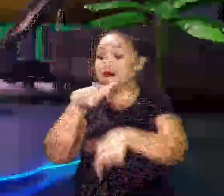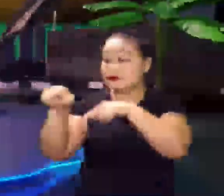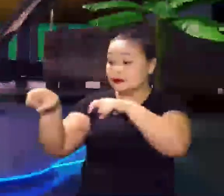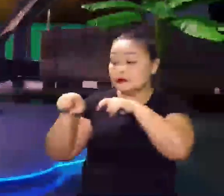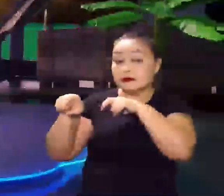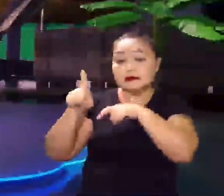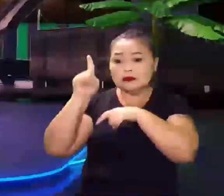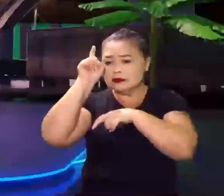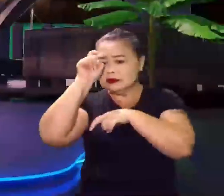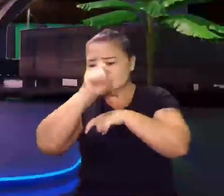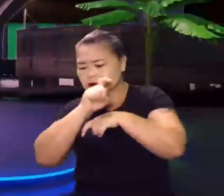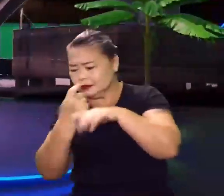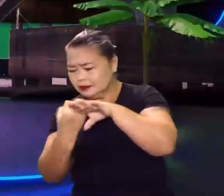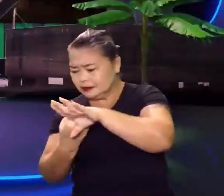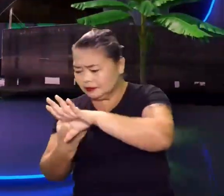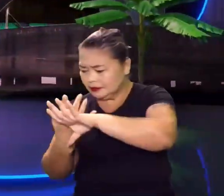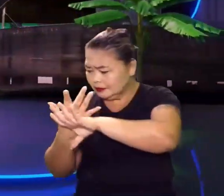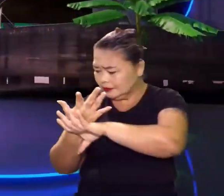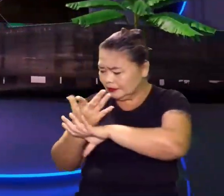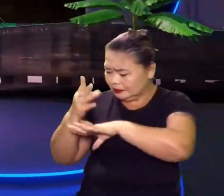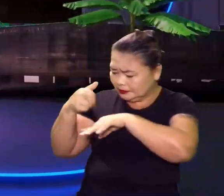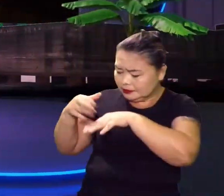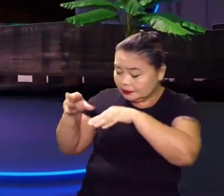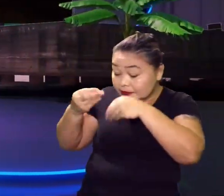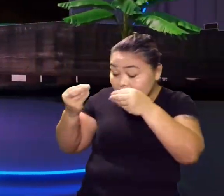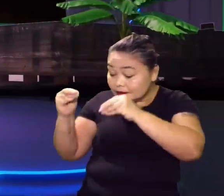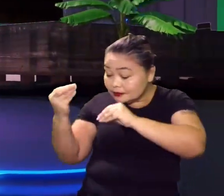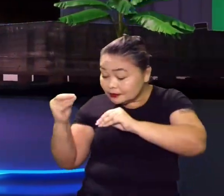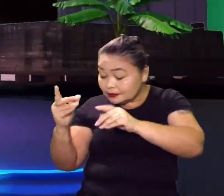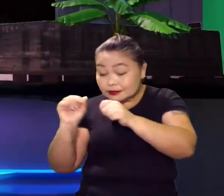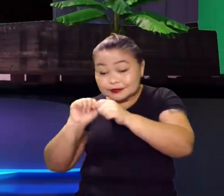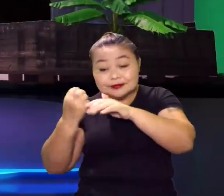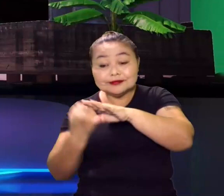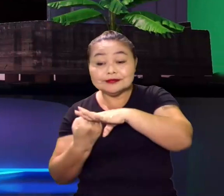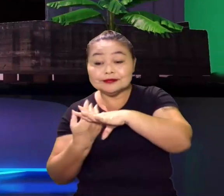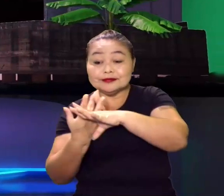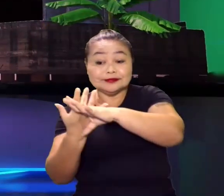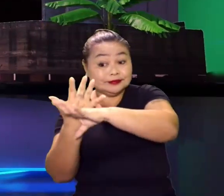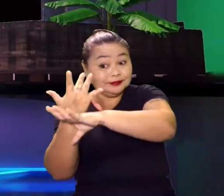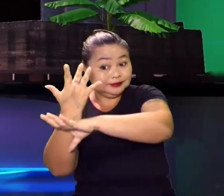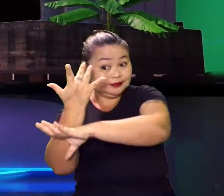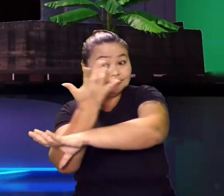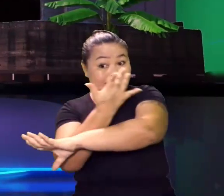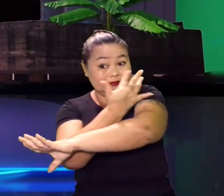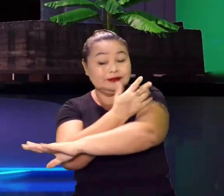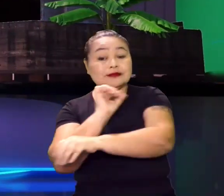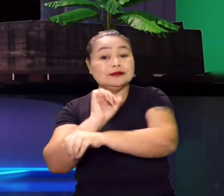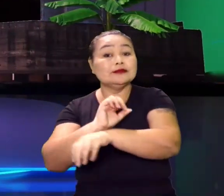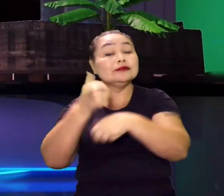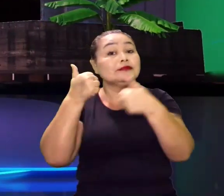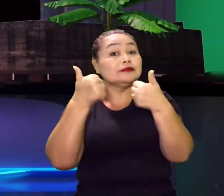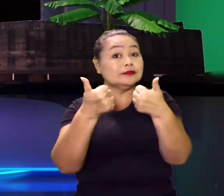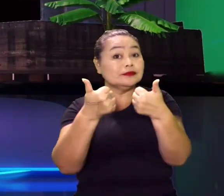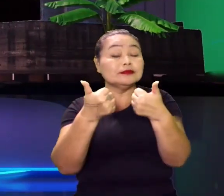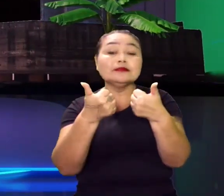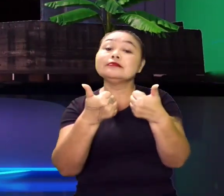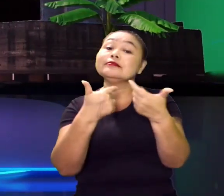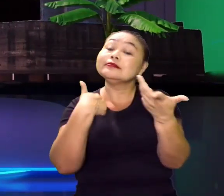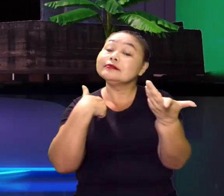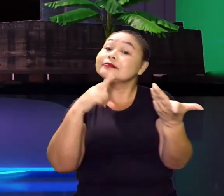uma maior dificuldade de produzir e preparar o solo para o plantio. Perfeito. É isso? Exato. Beleza?